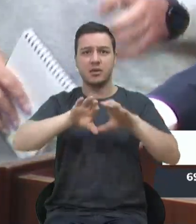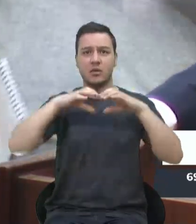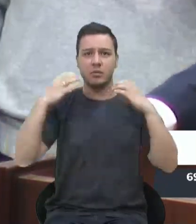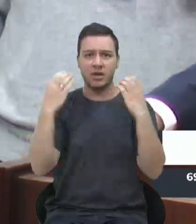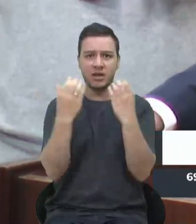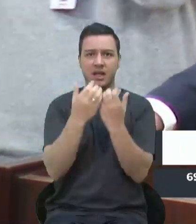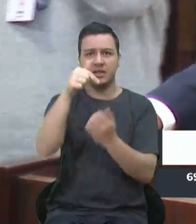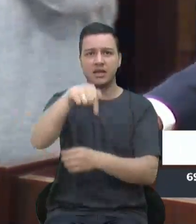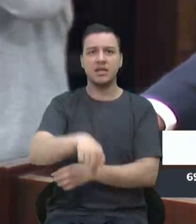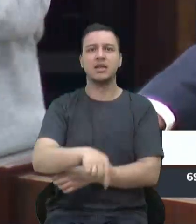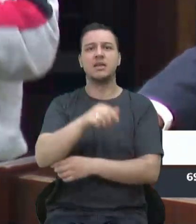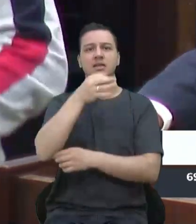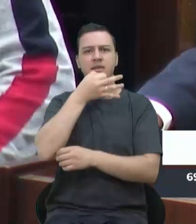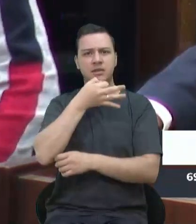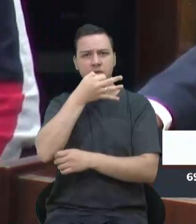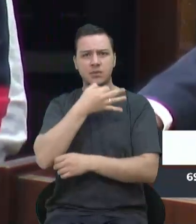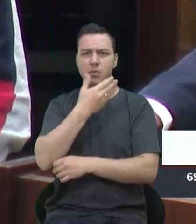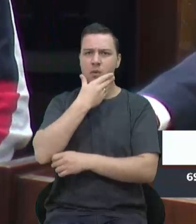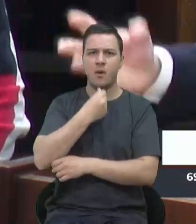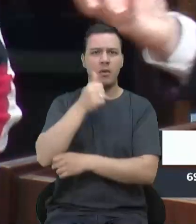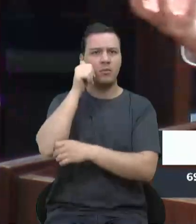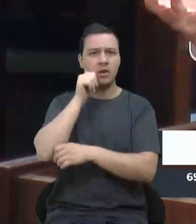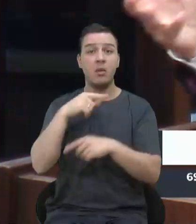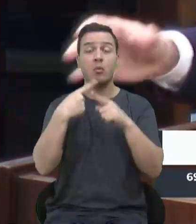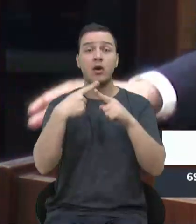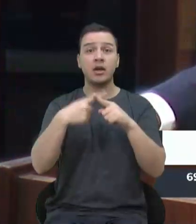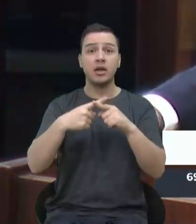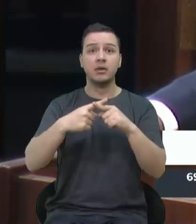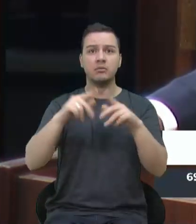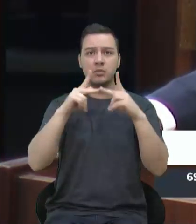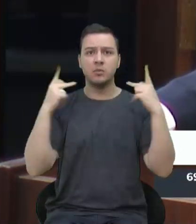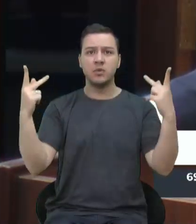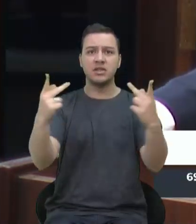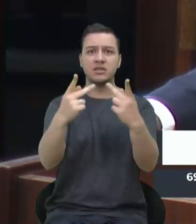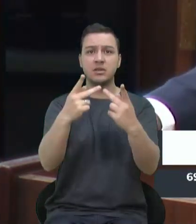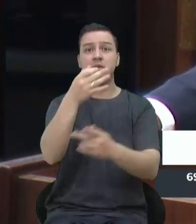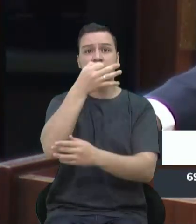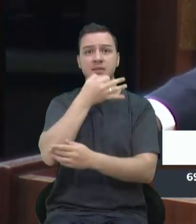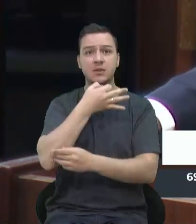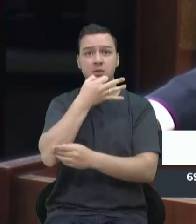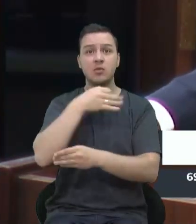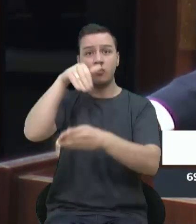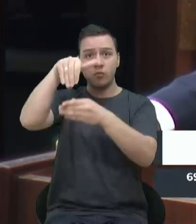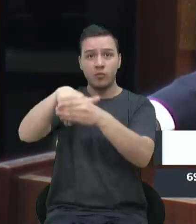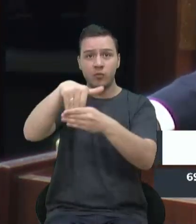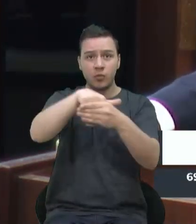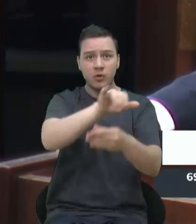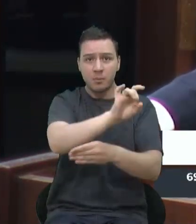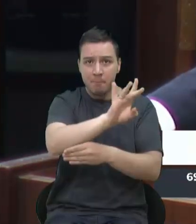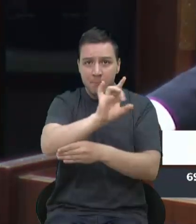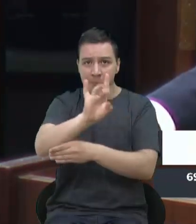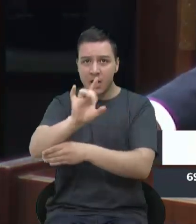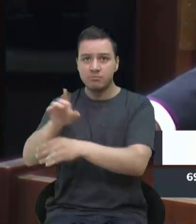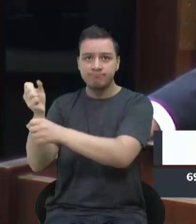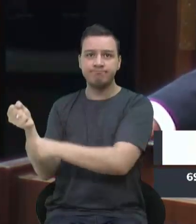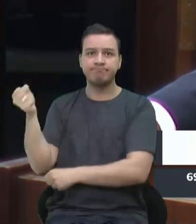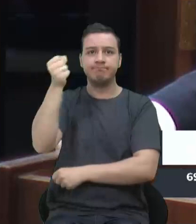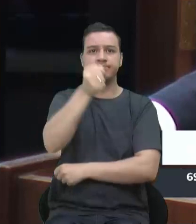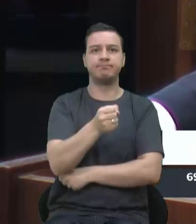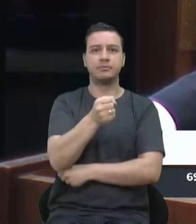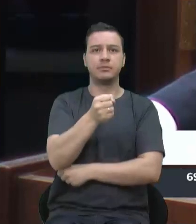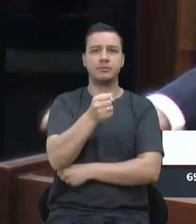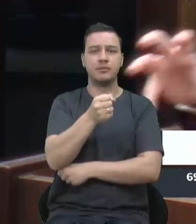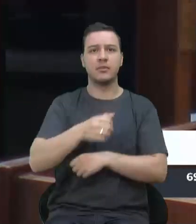Caxias do Sul, porque a população de Caxias do Sul os trouxe a todos e todas aqui. E a senhora Dilma